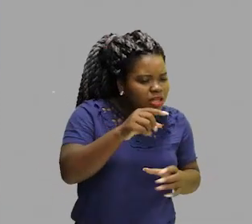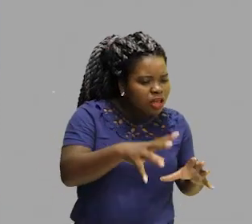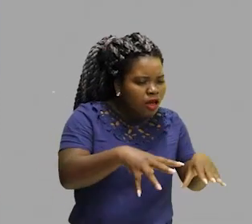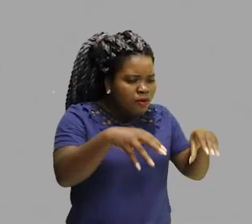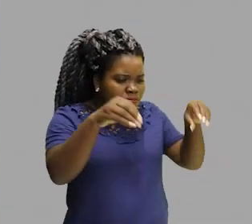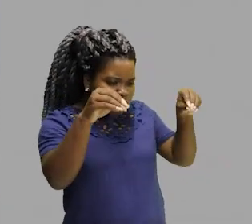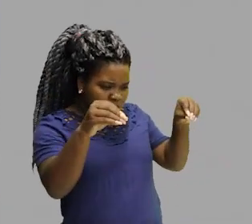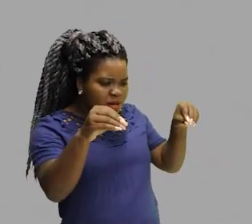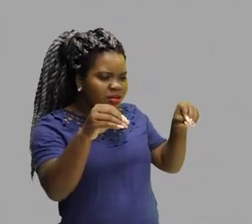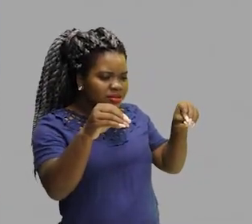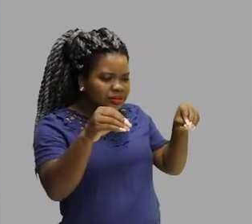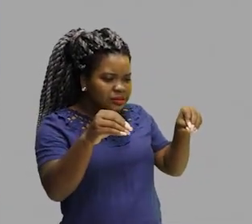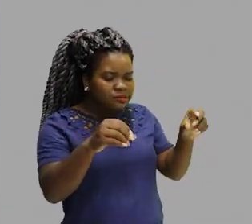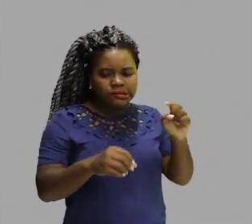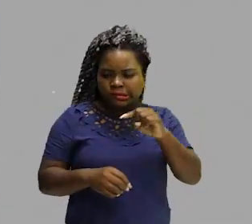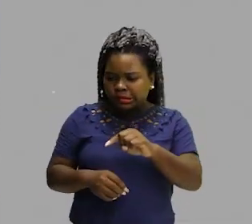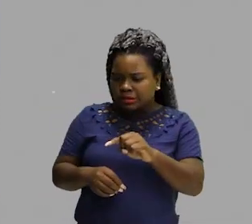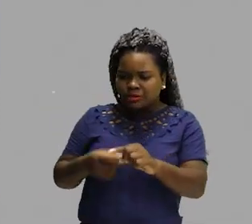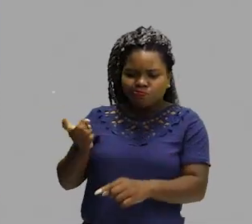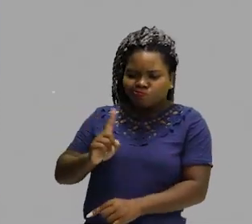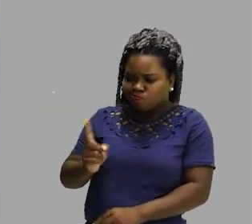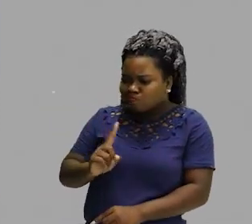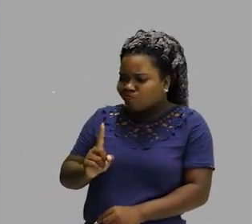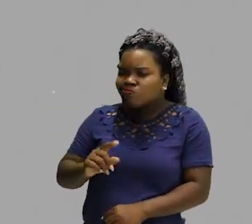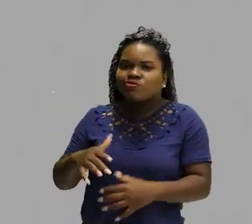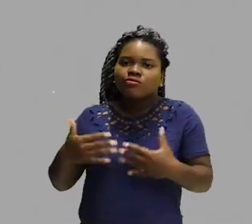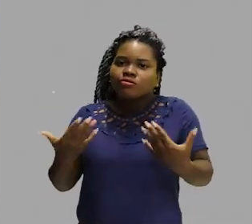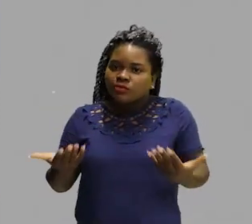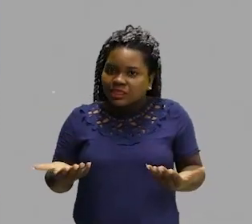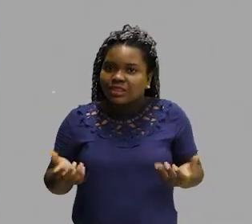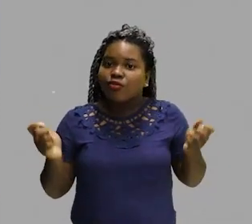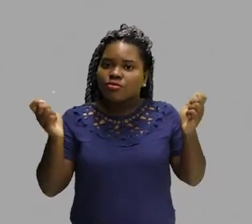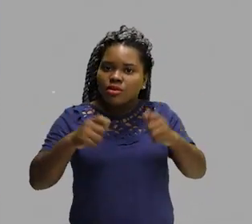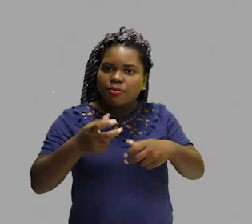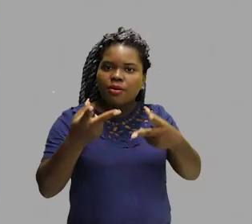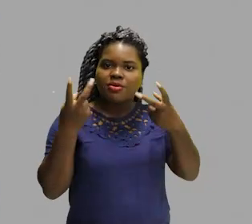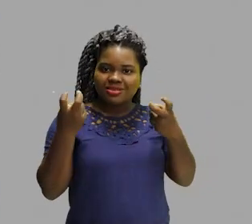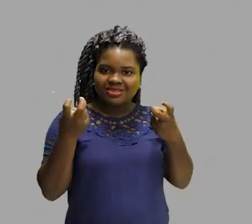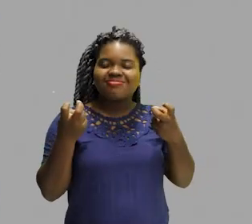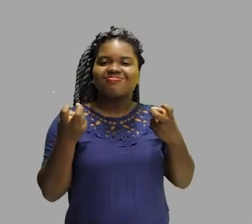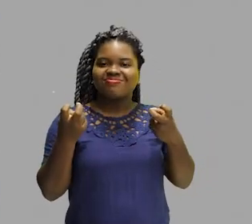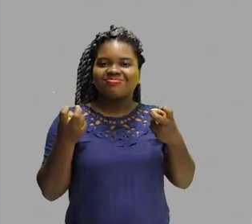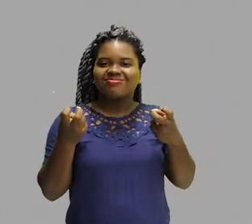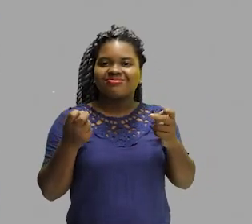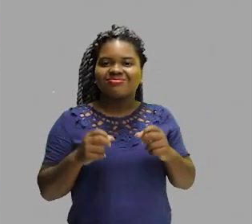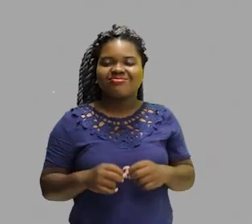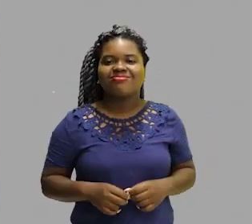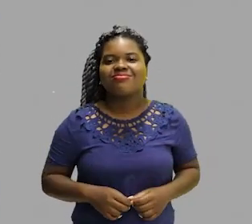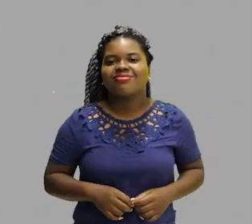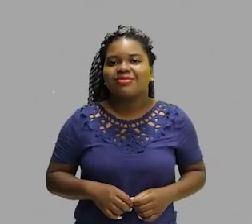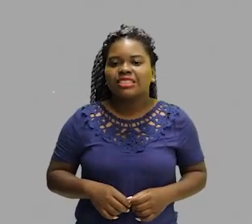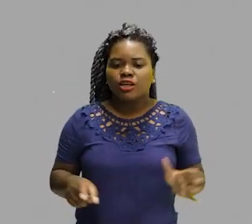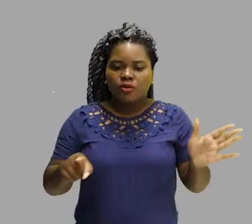é. De repente, o comando da questão não vai te pedir para você